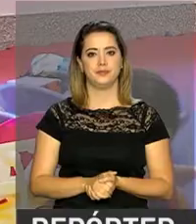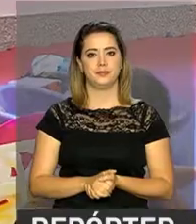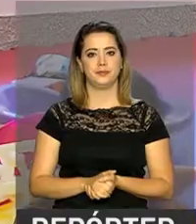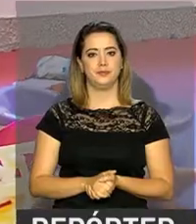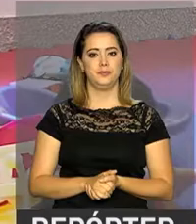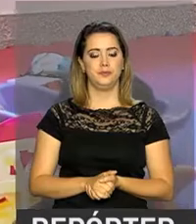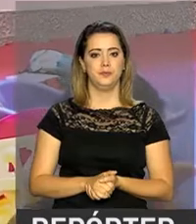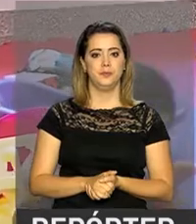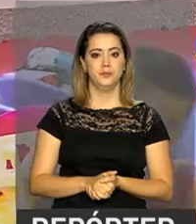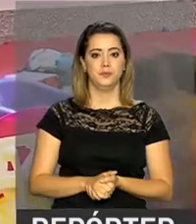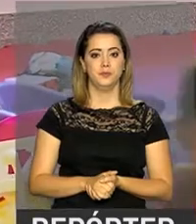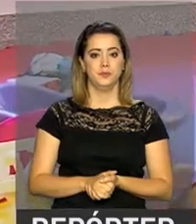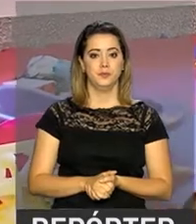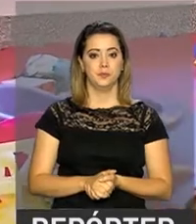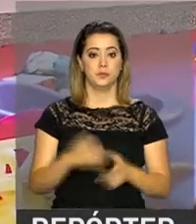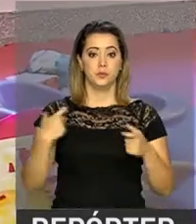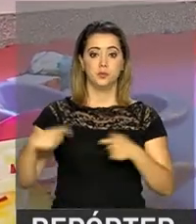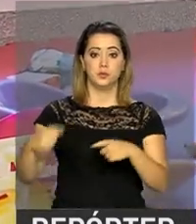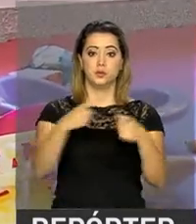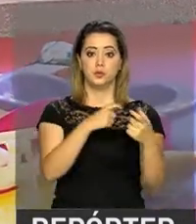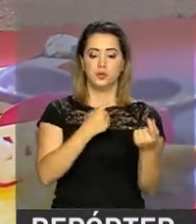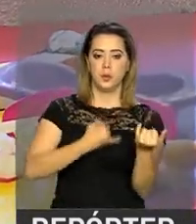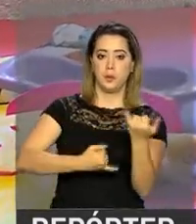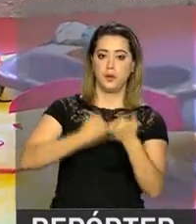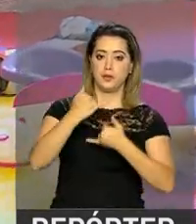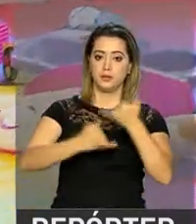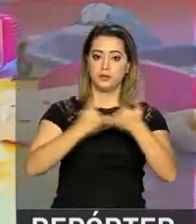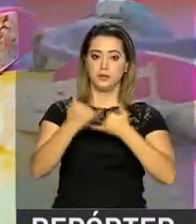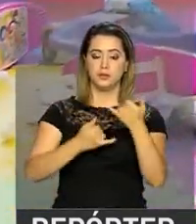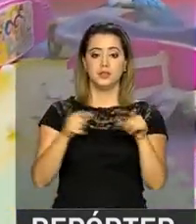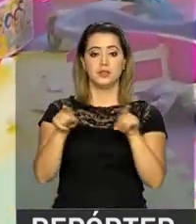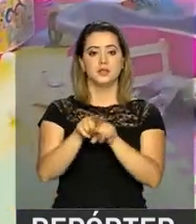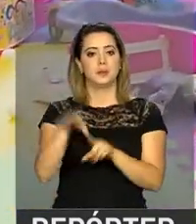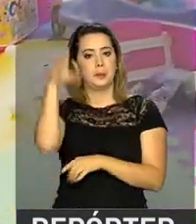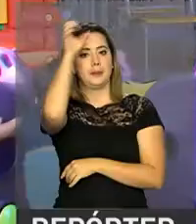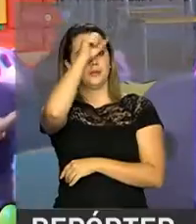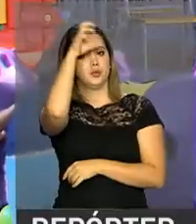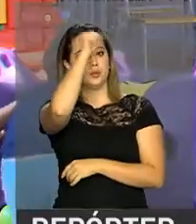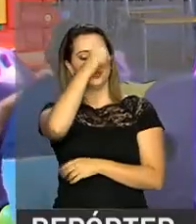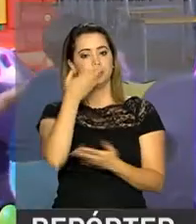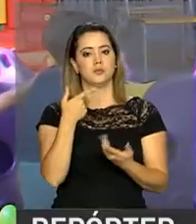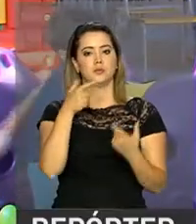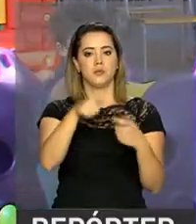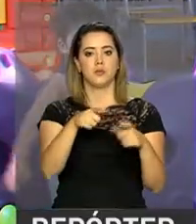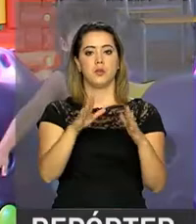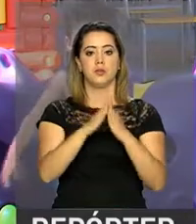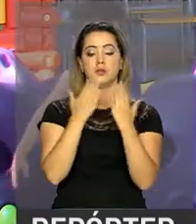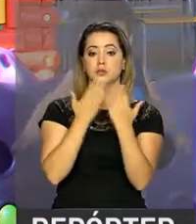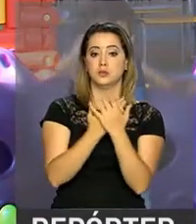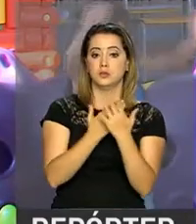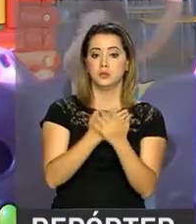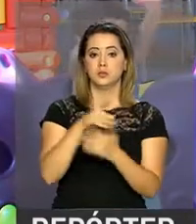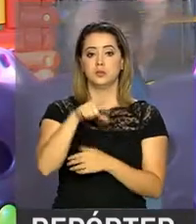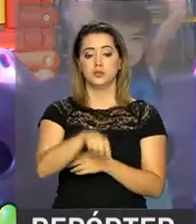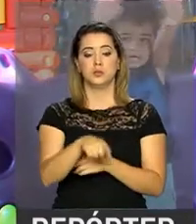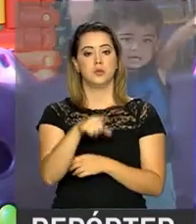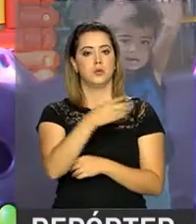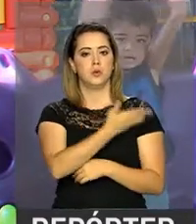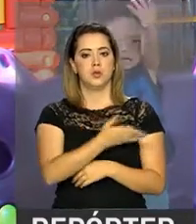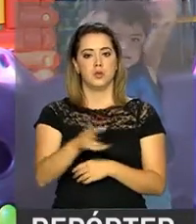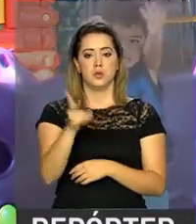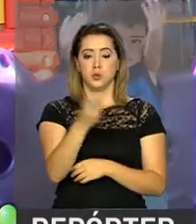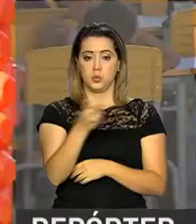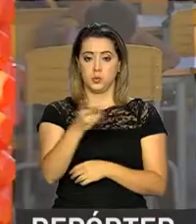Um local de muita brincadeira e também de aprendizado. Na creche do Distrito Federal, onde o Pedro e a